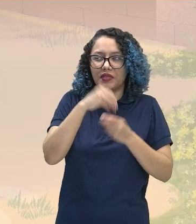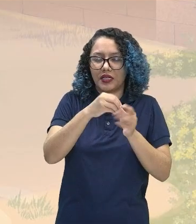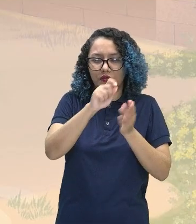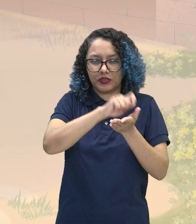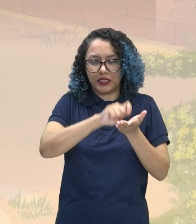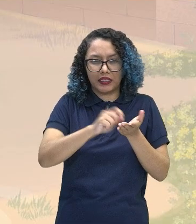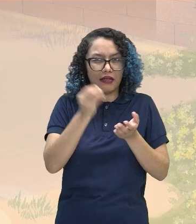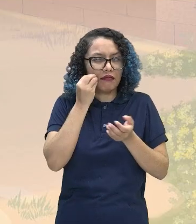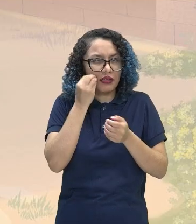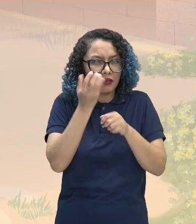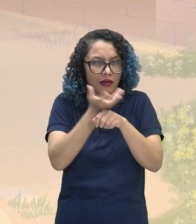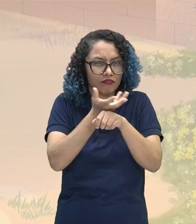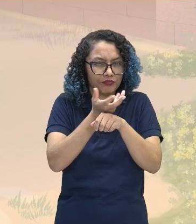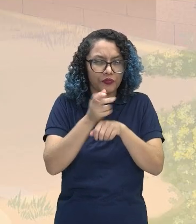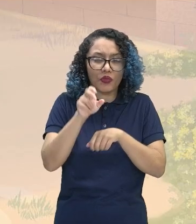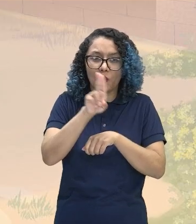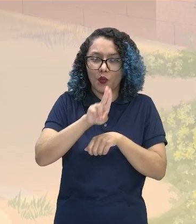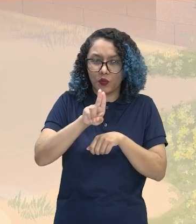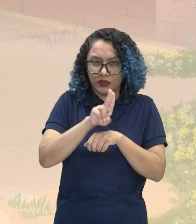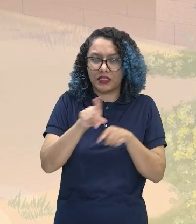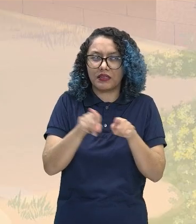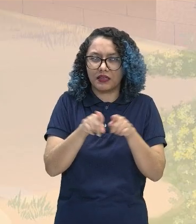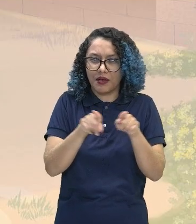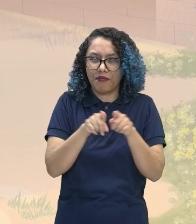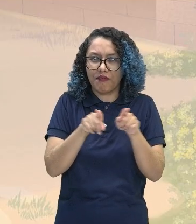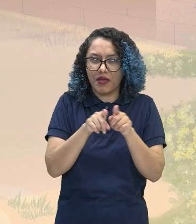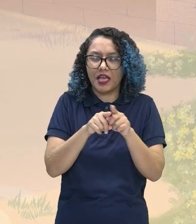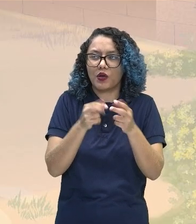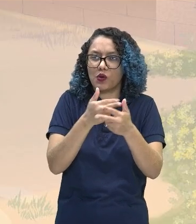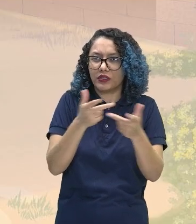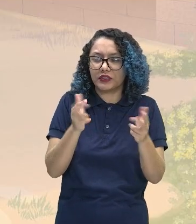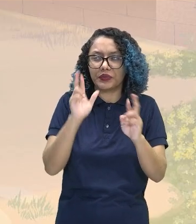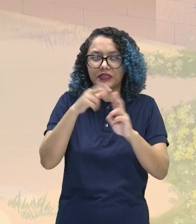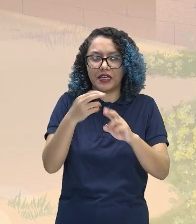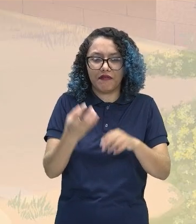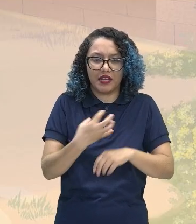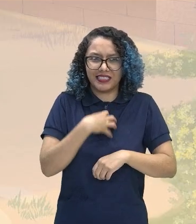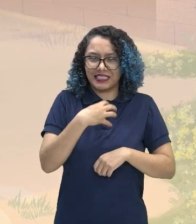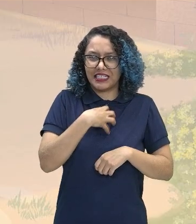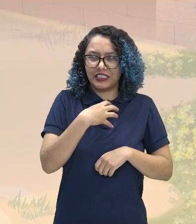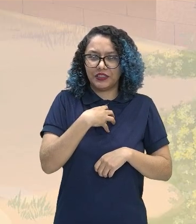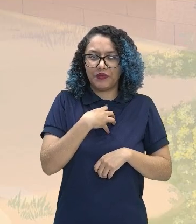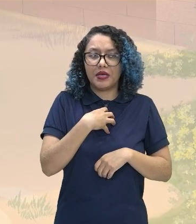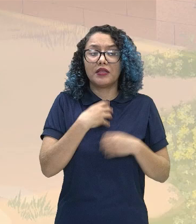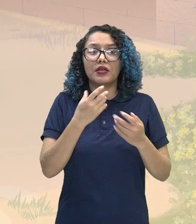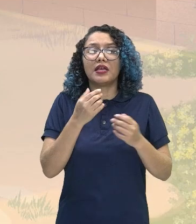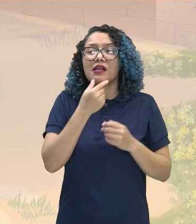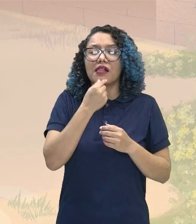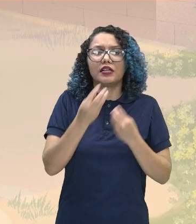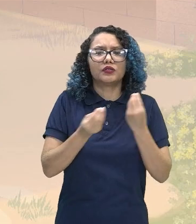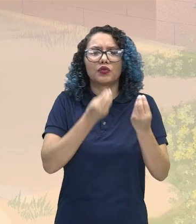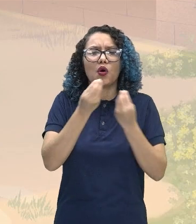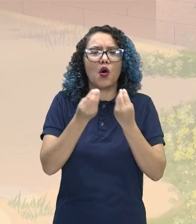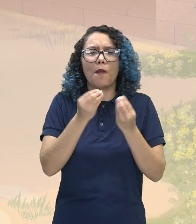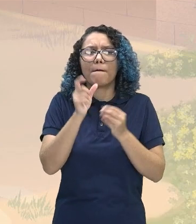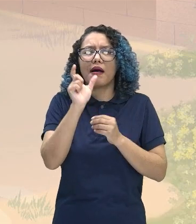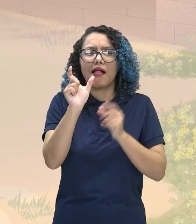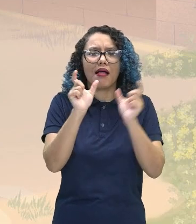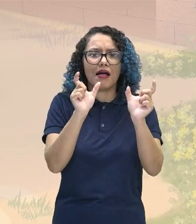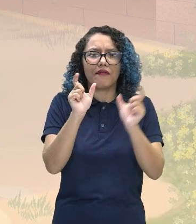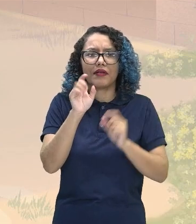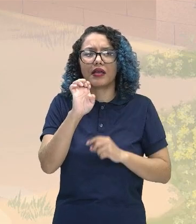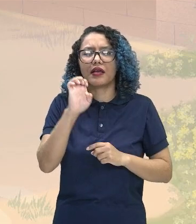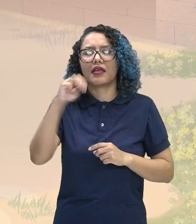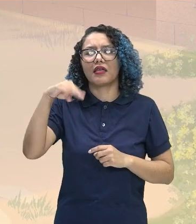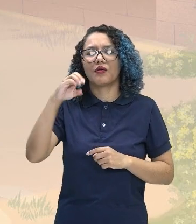nós utilizamos do apelo emocional, que em inglês vai ser emotional appeal. Emotional appeal. Então, já